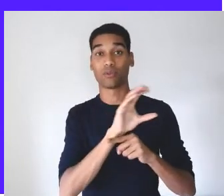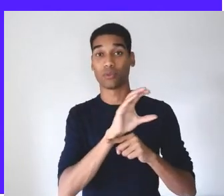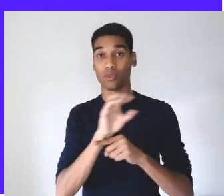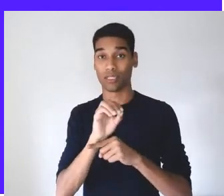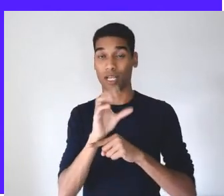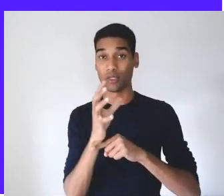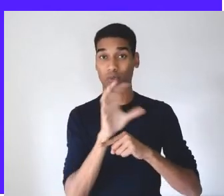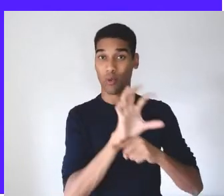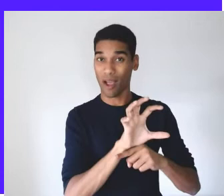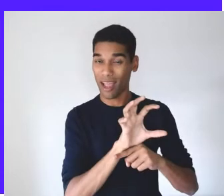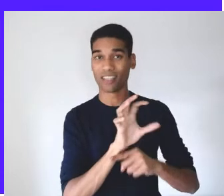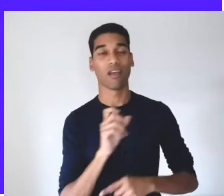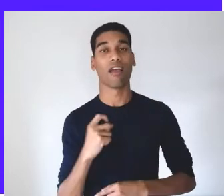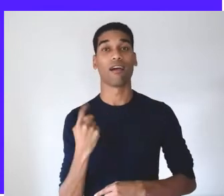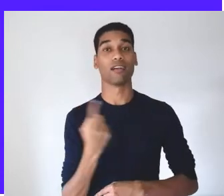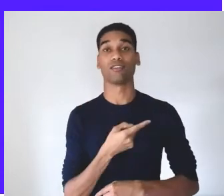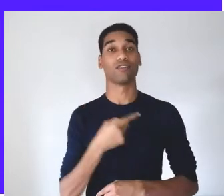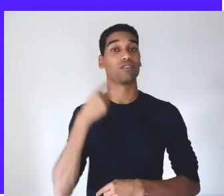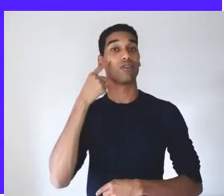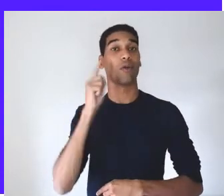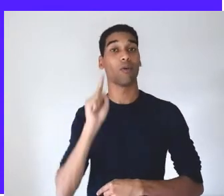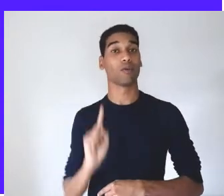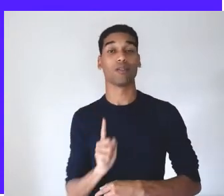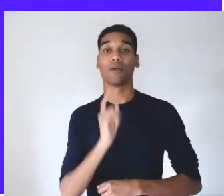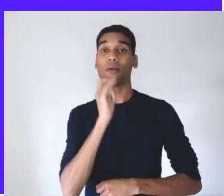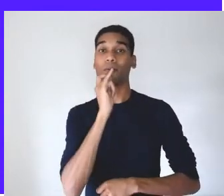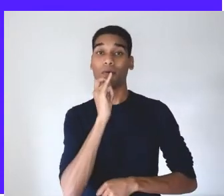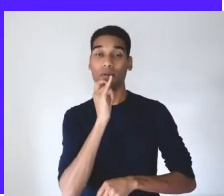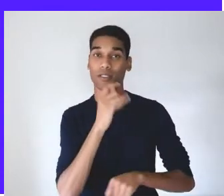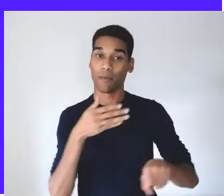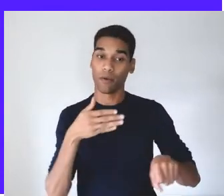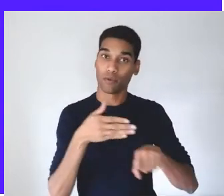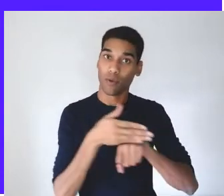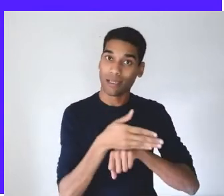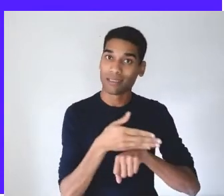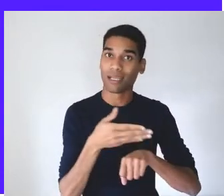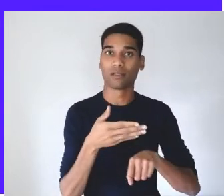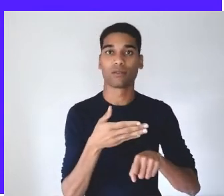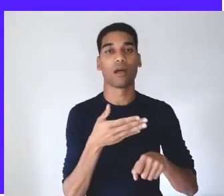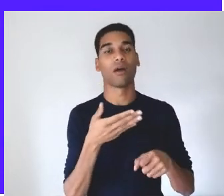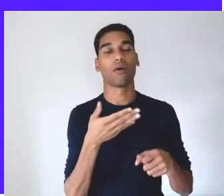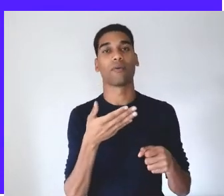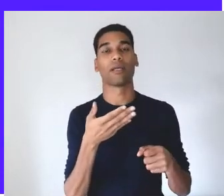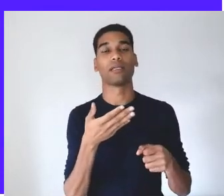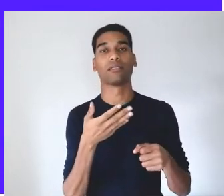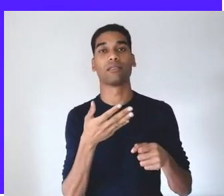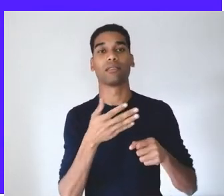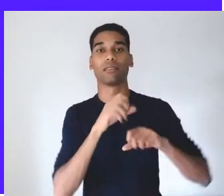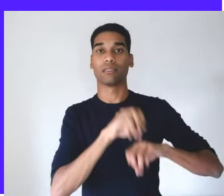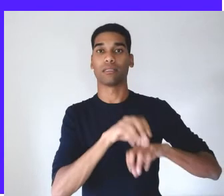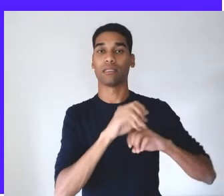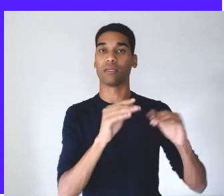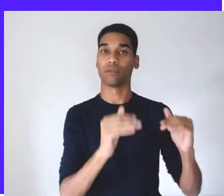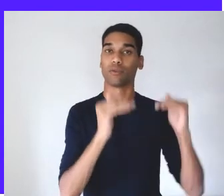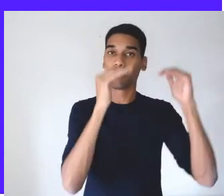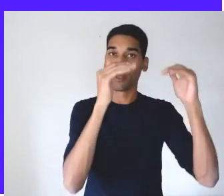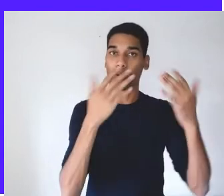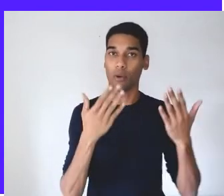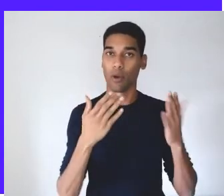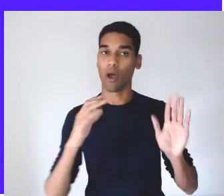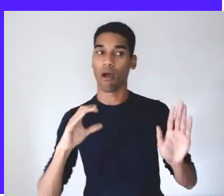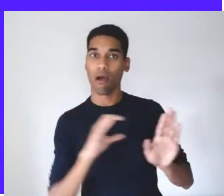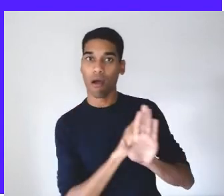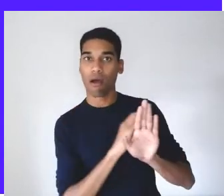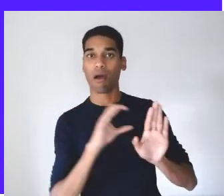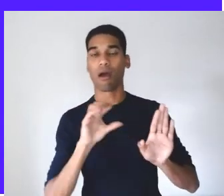sabia, por exemplo, de acesso ao ensino superior, cotas específicas para quilombolas, e aí nisso a gente foi descobrindo outras questões, mas